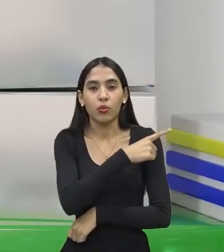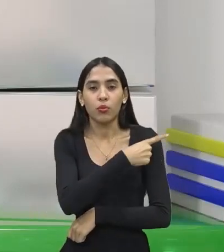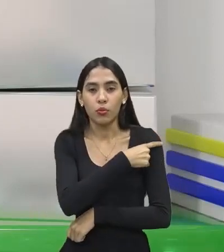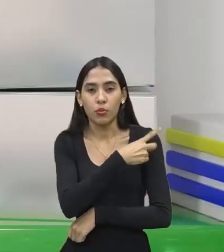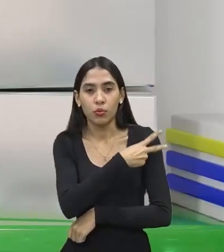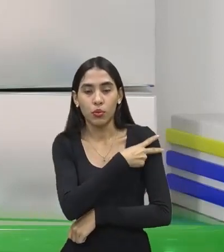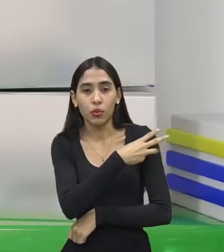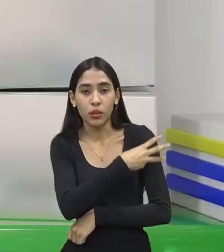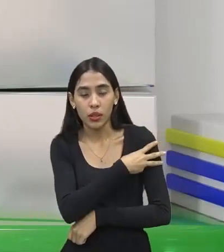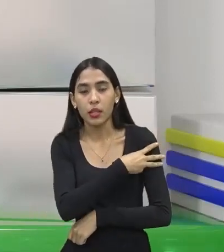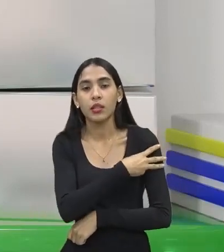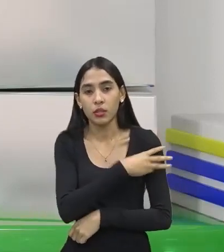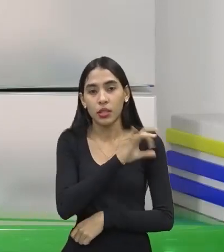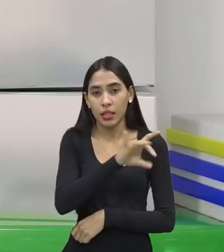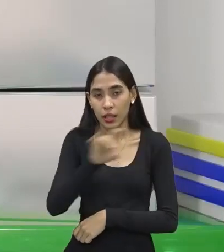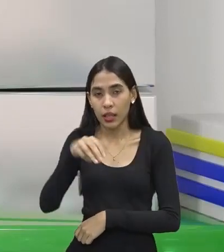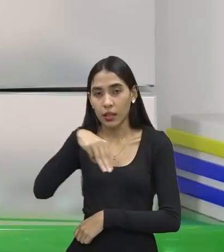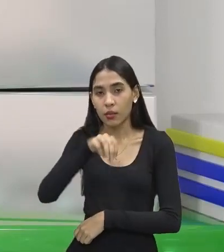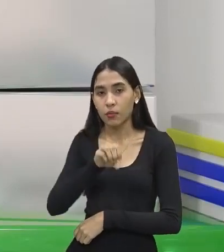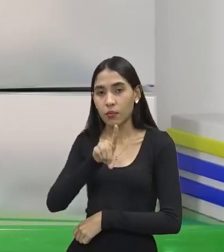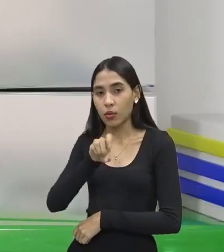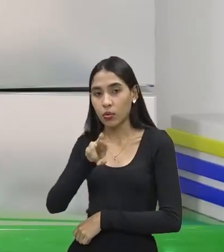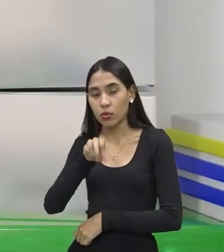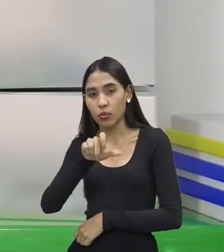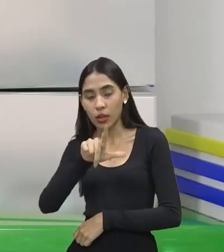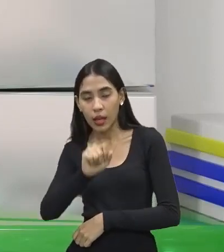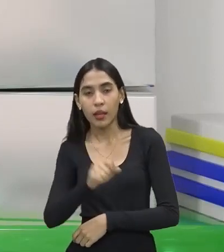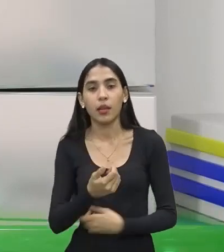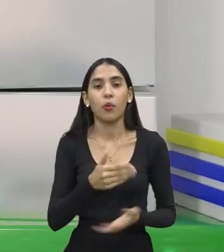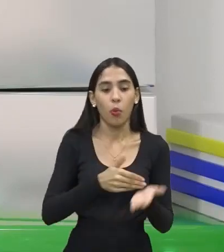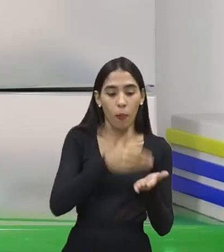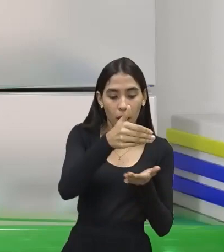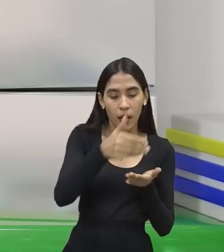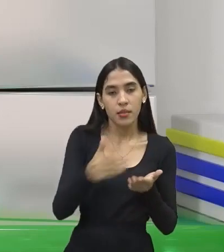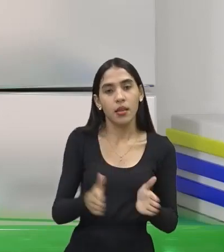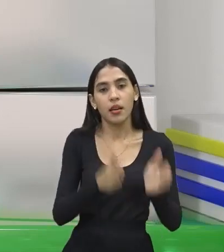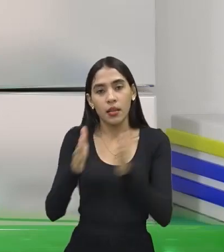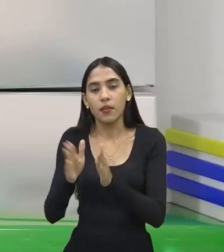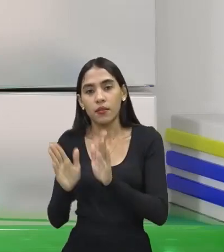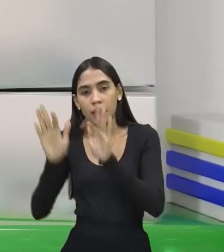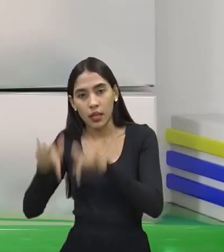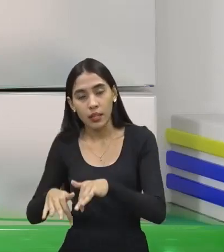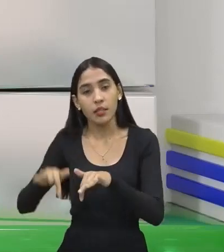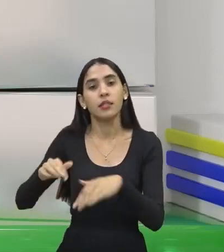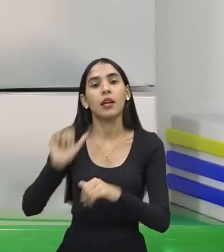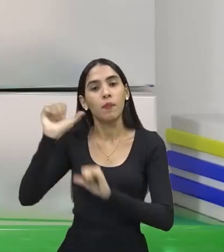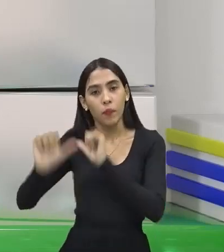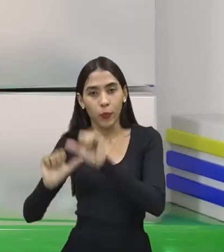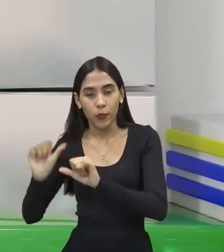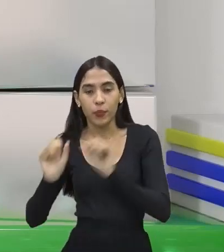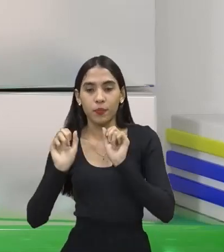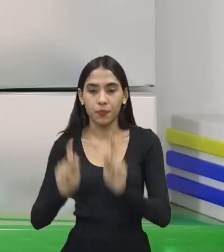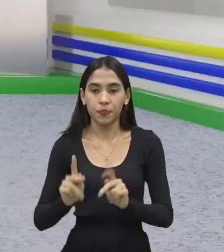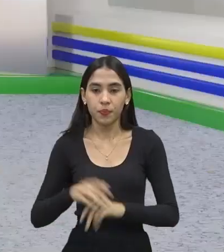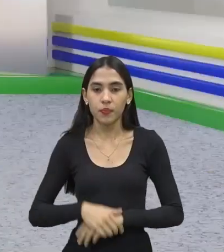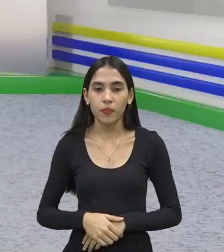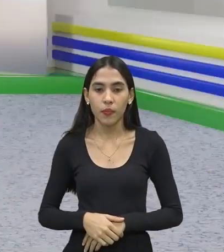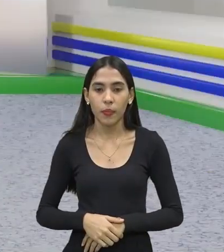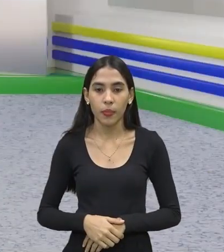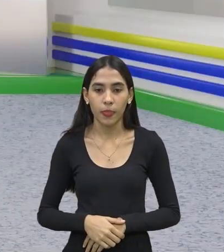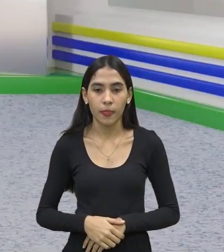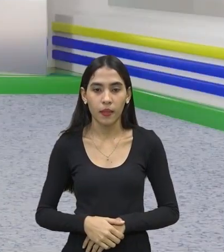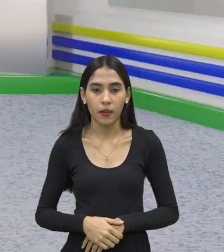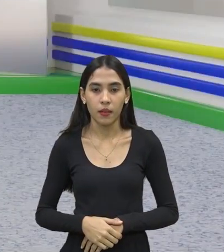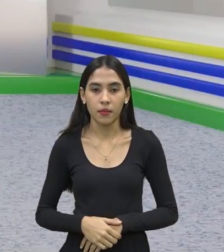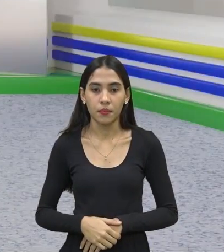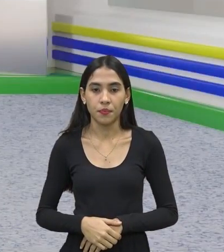de módulo, e aí a gente começa um componente, finaliza e retoma para outro. Muito bem, professora Cristiane, qual é o próximo tópico?